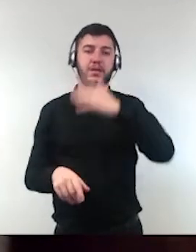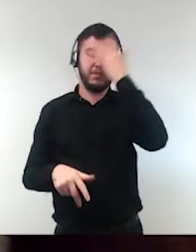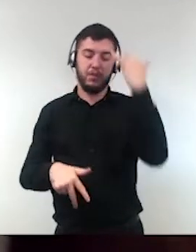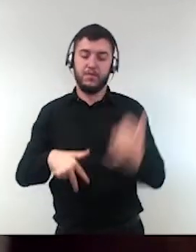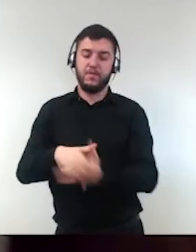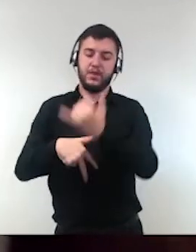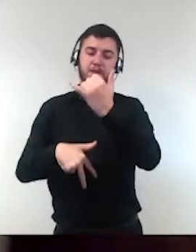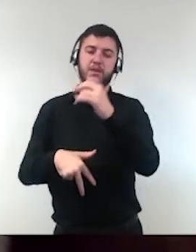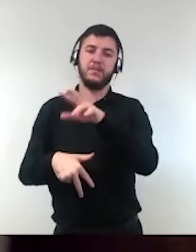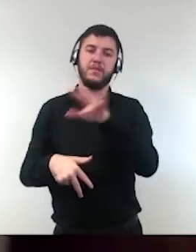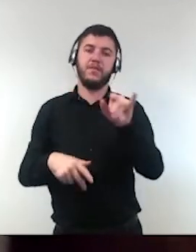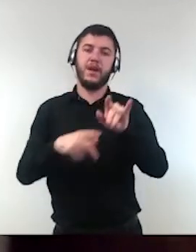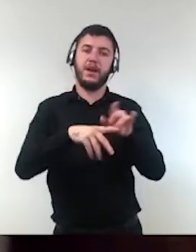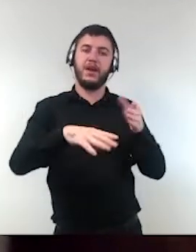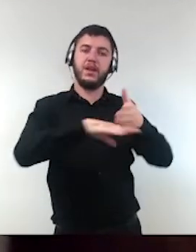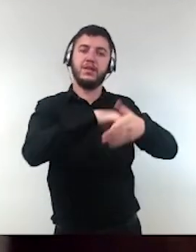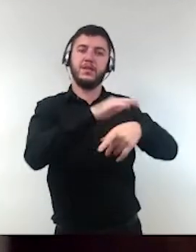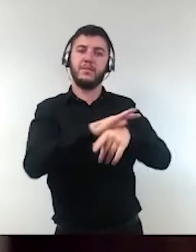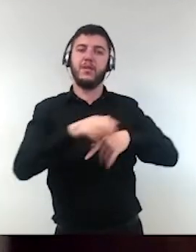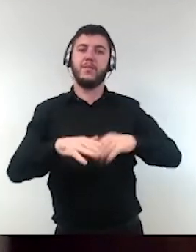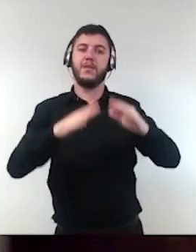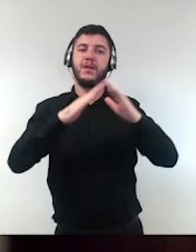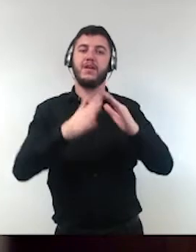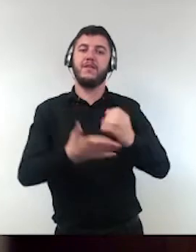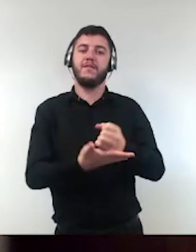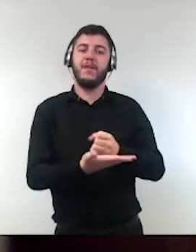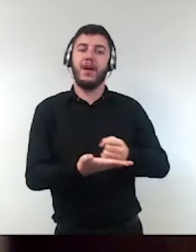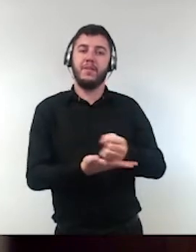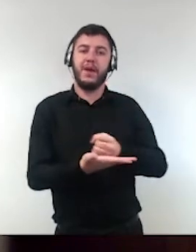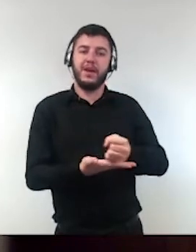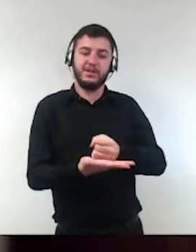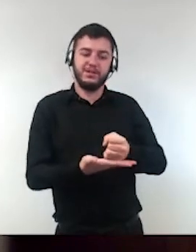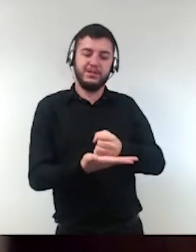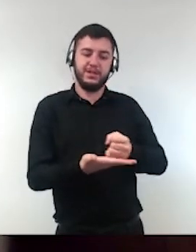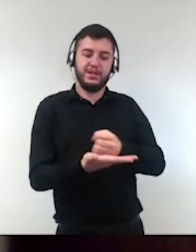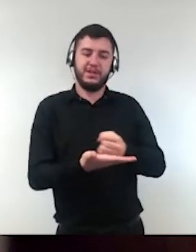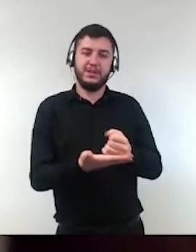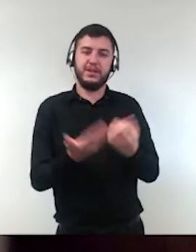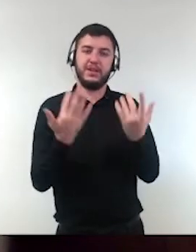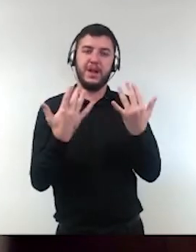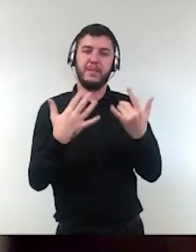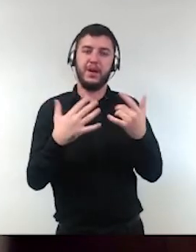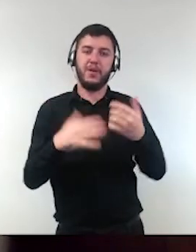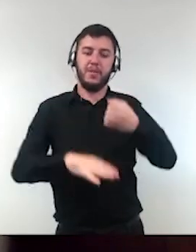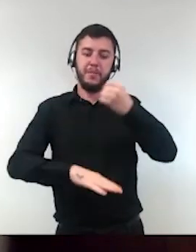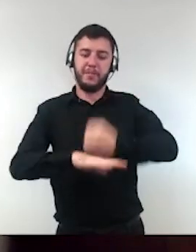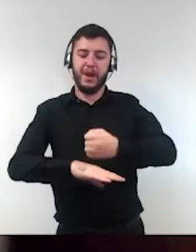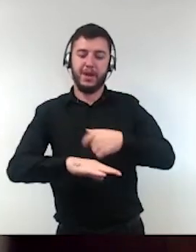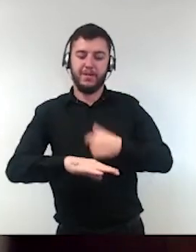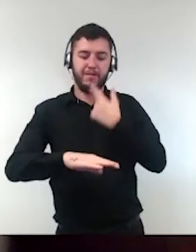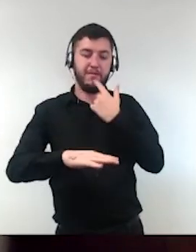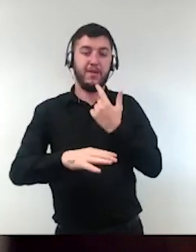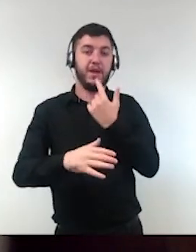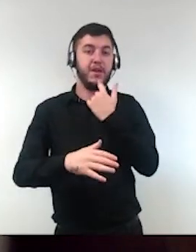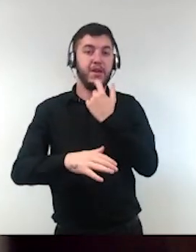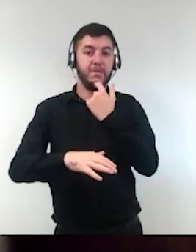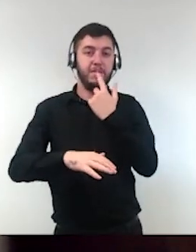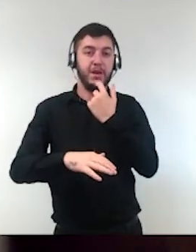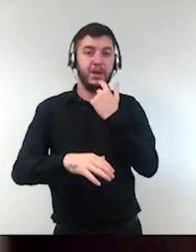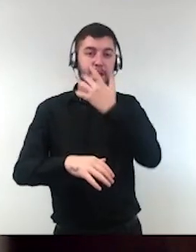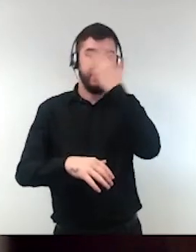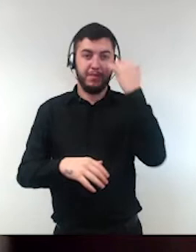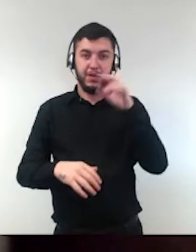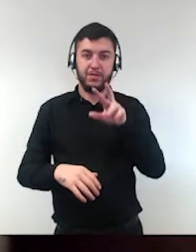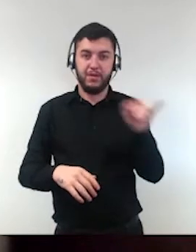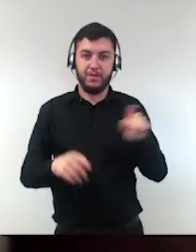de farmácias e com um sinal vermelho na mão, elas conseguem imediatamente serem atendidas por um farmacêutico